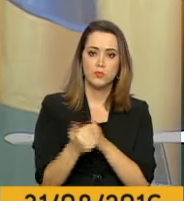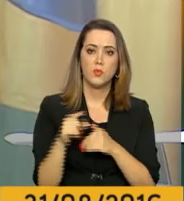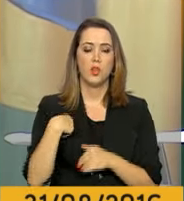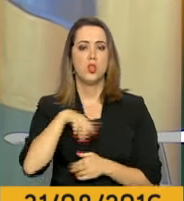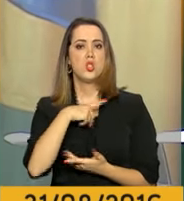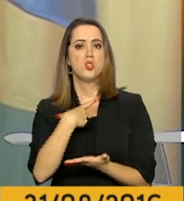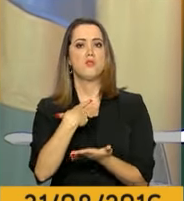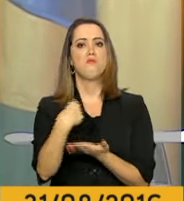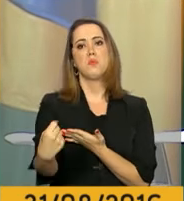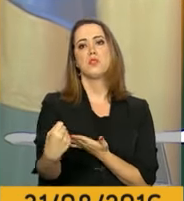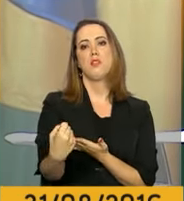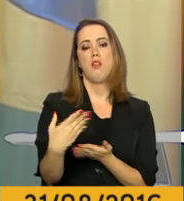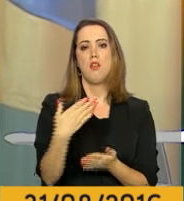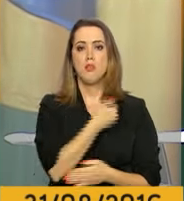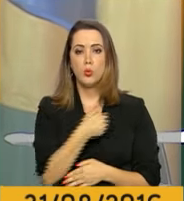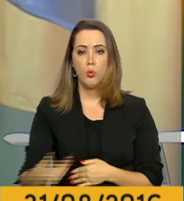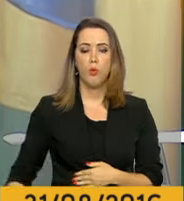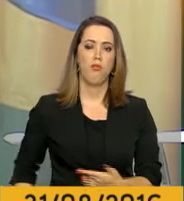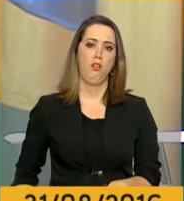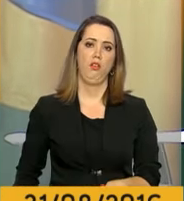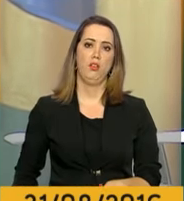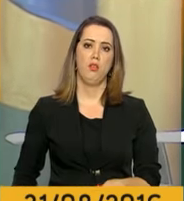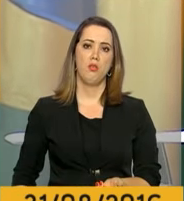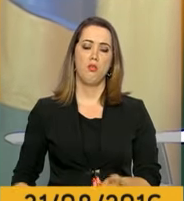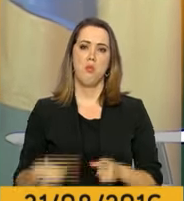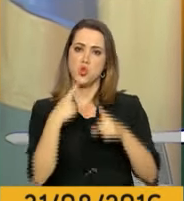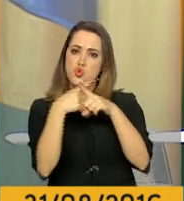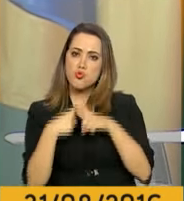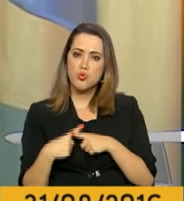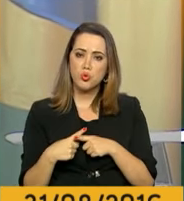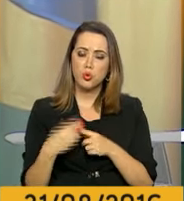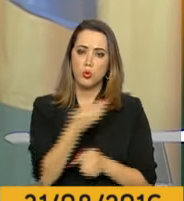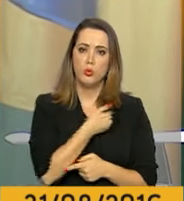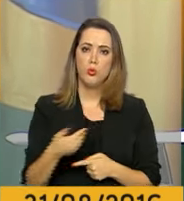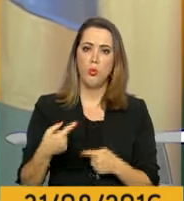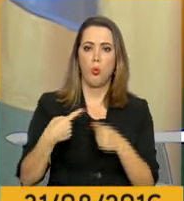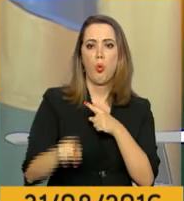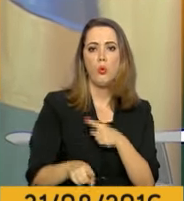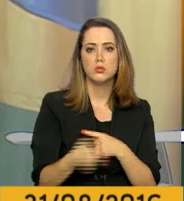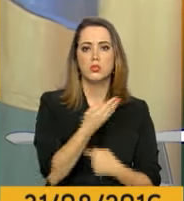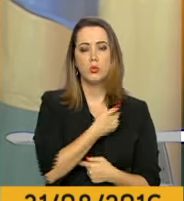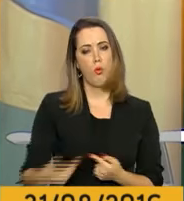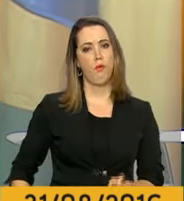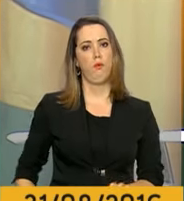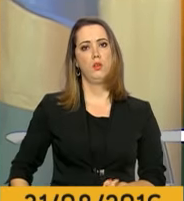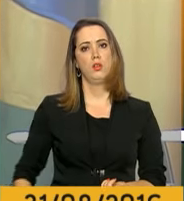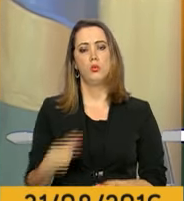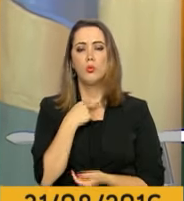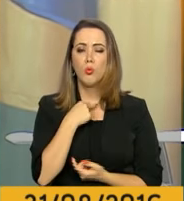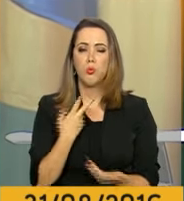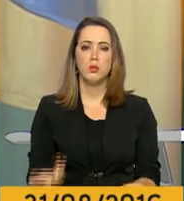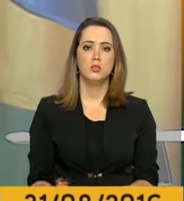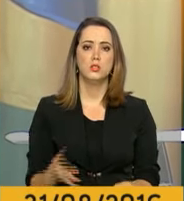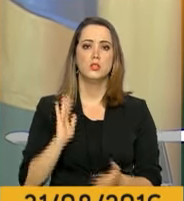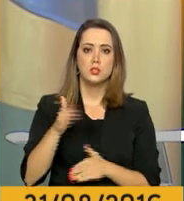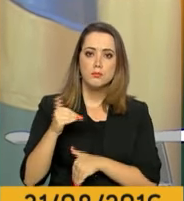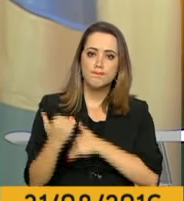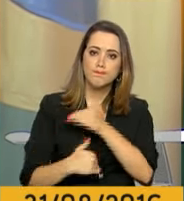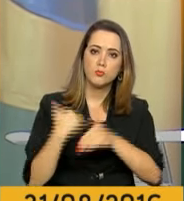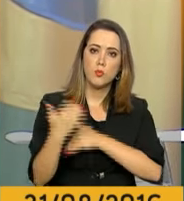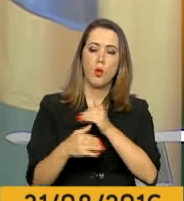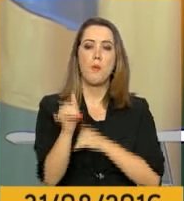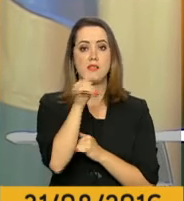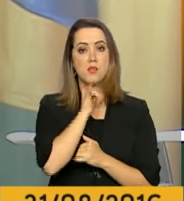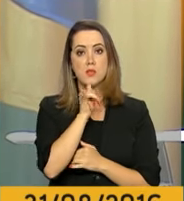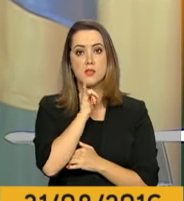sair do governo. Ora, isso é fazer jogo contra o governo, não dá para fazer isso. Eu estou dizendo muito claramente isso para dar desde já o